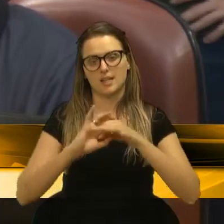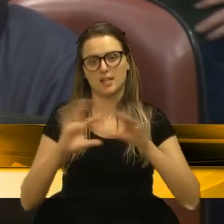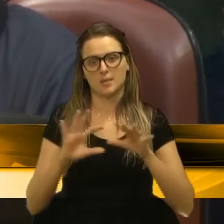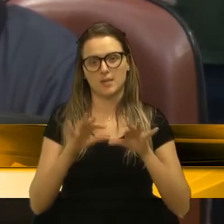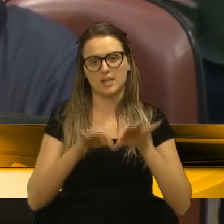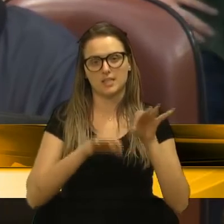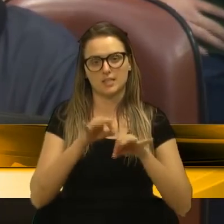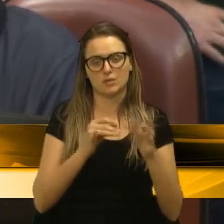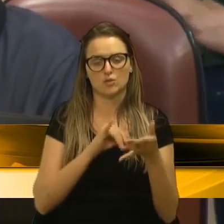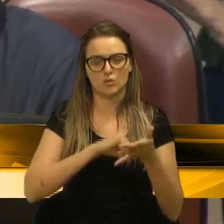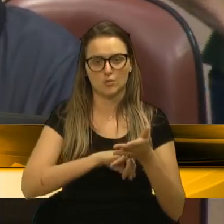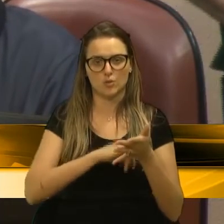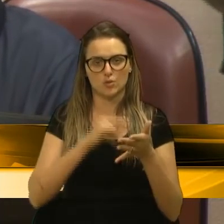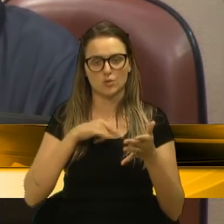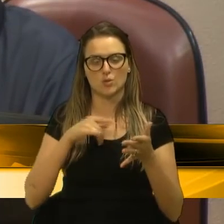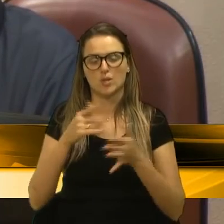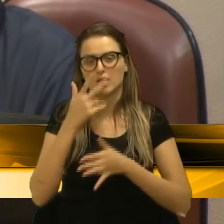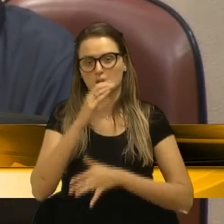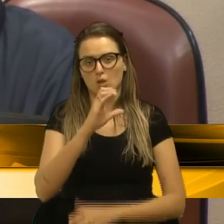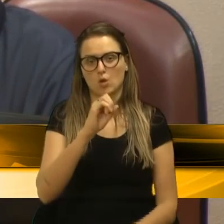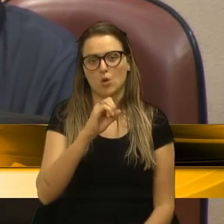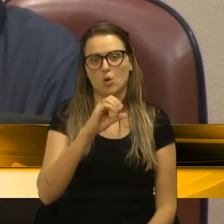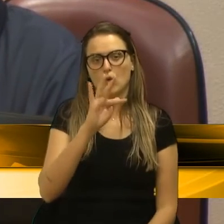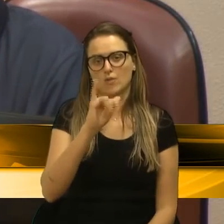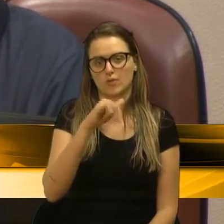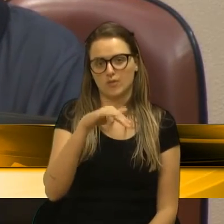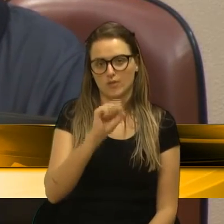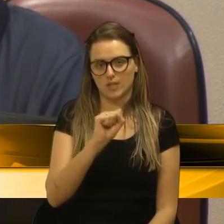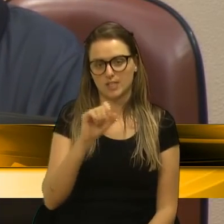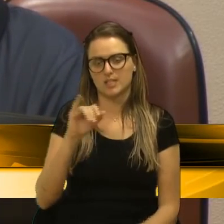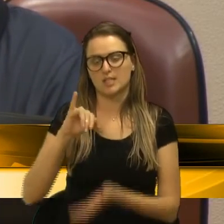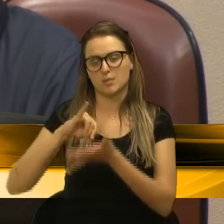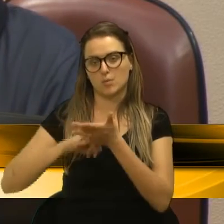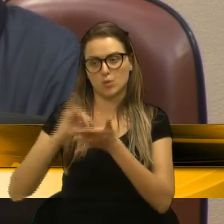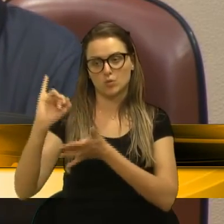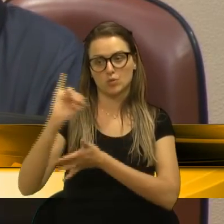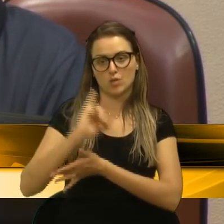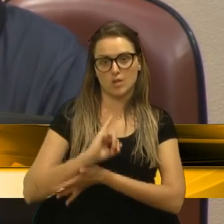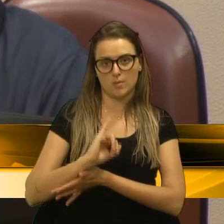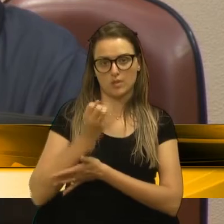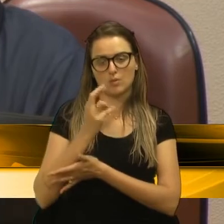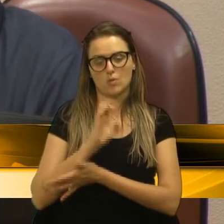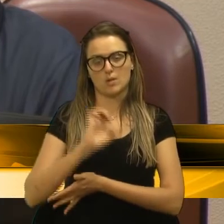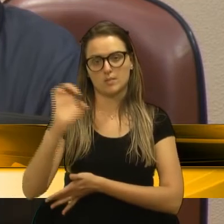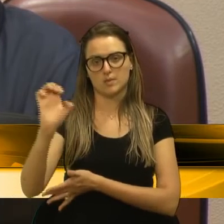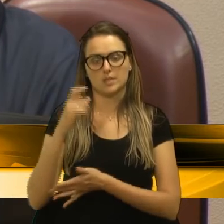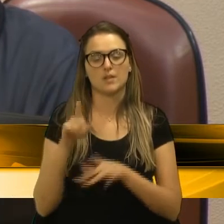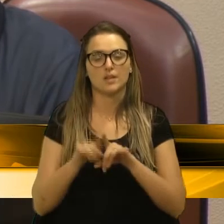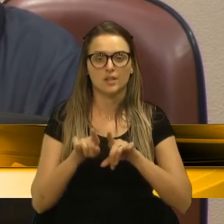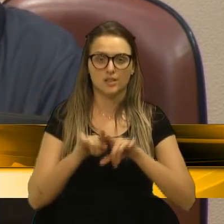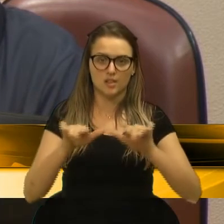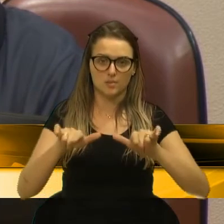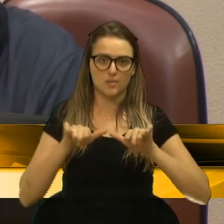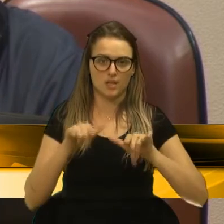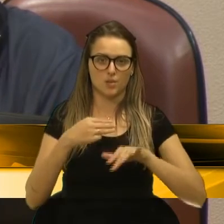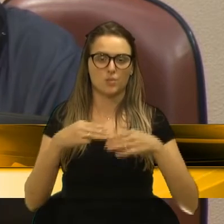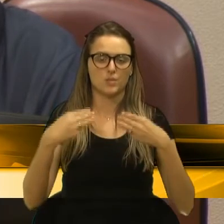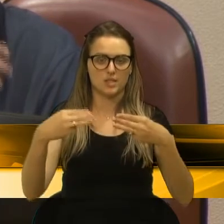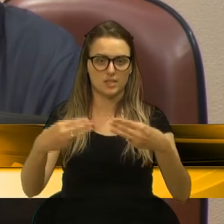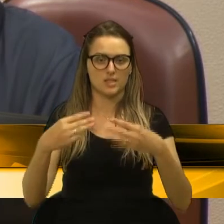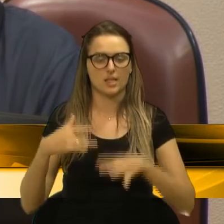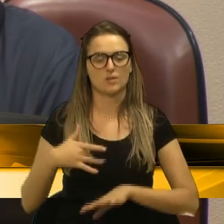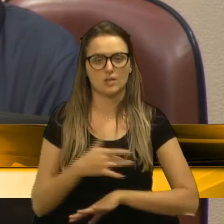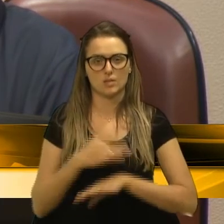da contribuição previdenciária patronal, COFINS, PIS e imposto de importação. O certificado é deliberado pelo Ministério da Saúde,